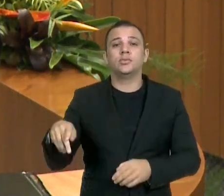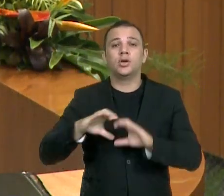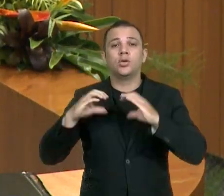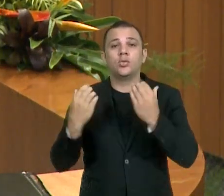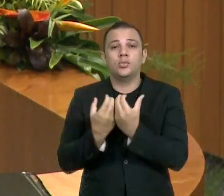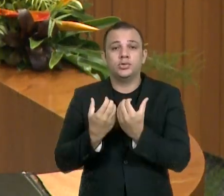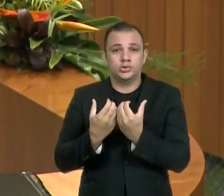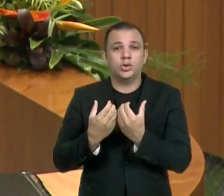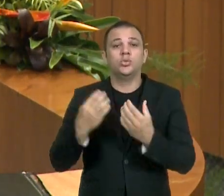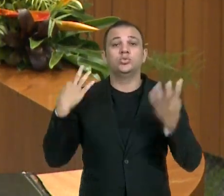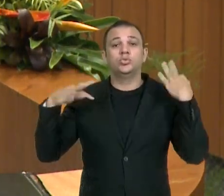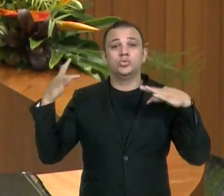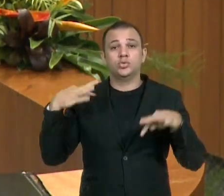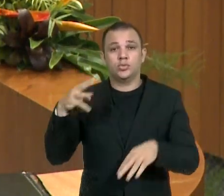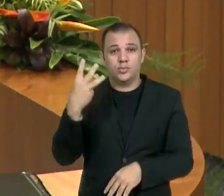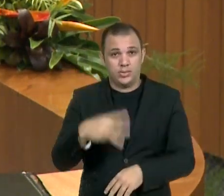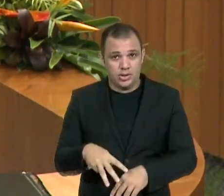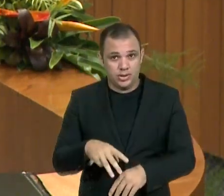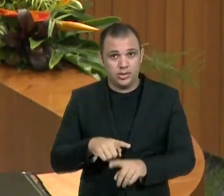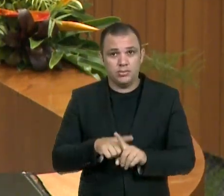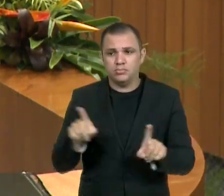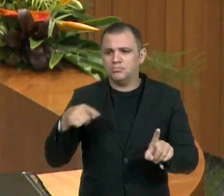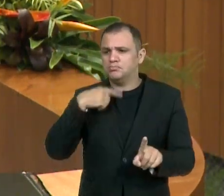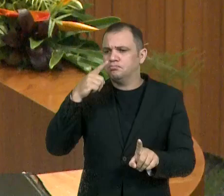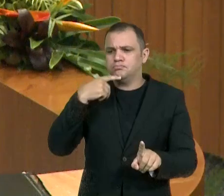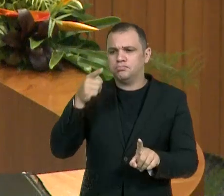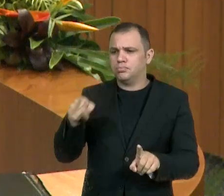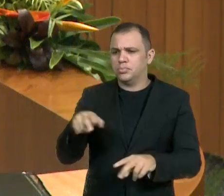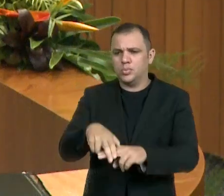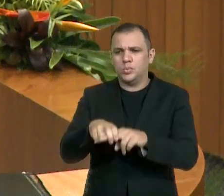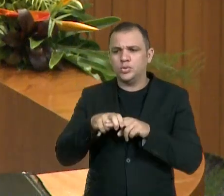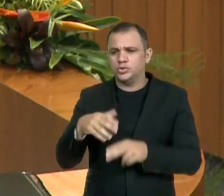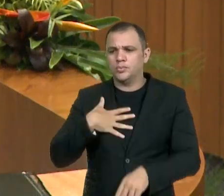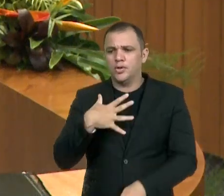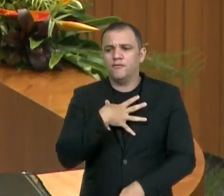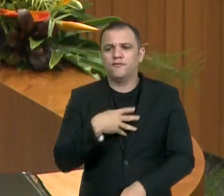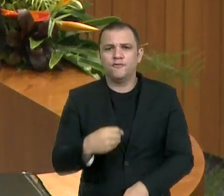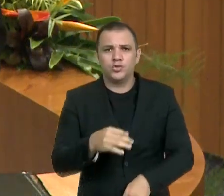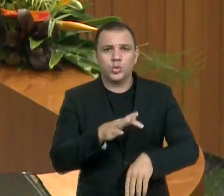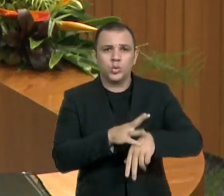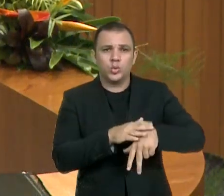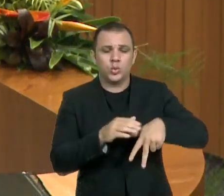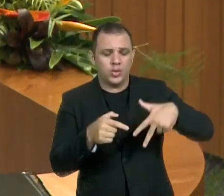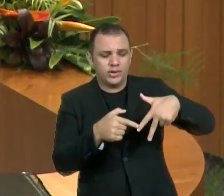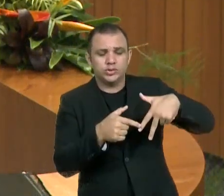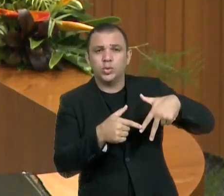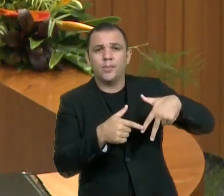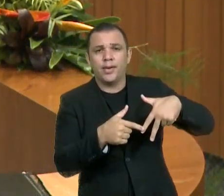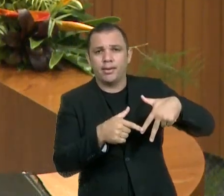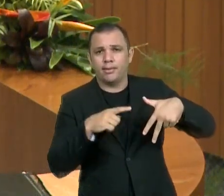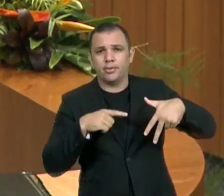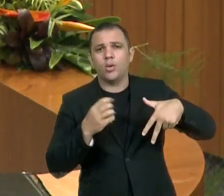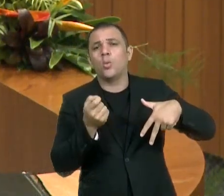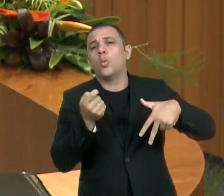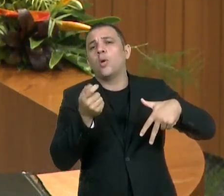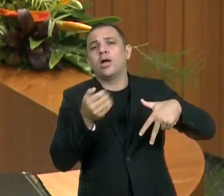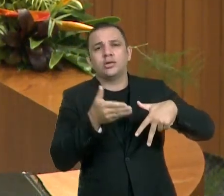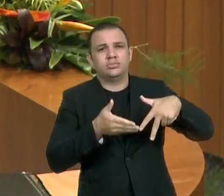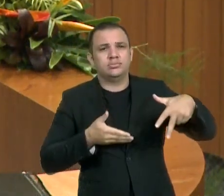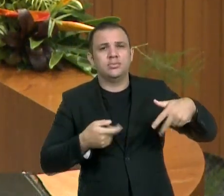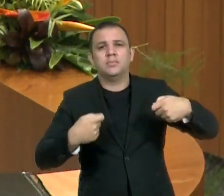meu filho quase amputa o pé no final de novembro, passou 2 meses em tratamento hospitalar, enxerto de pele,